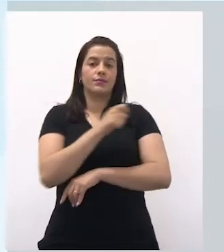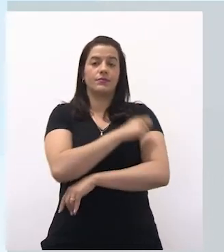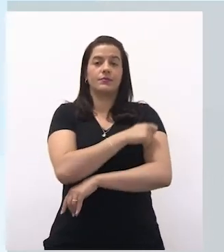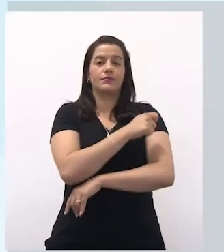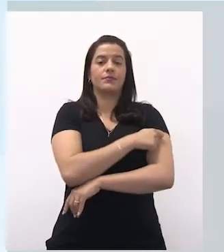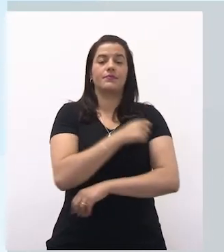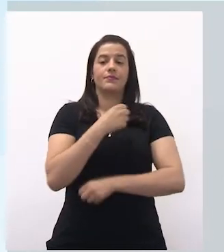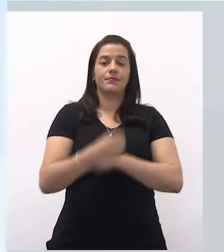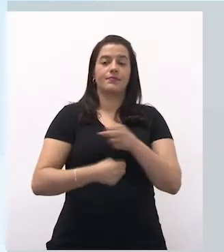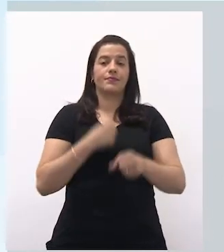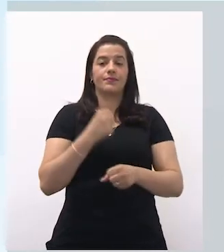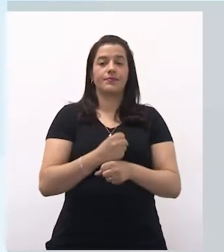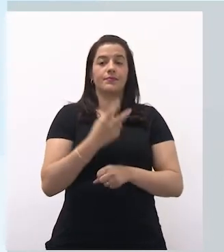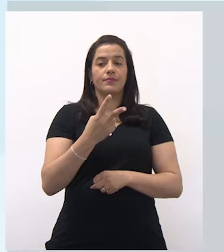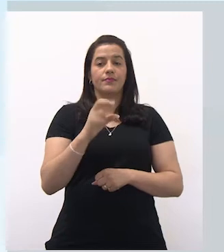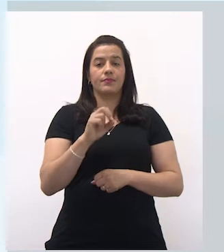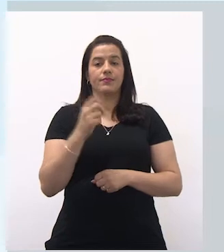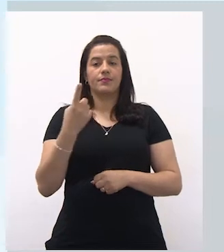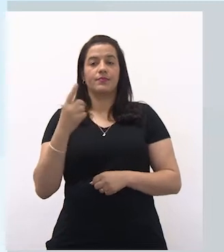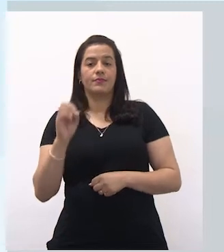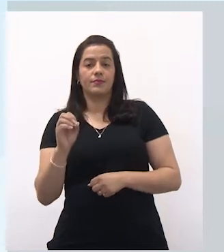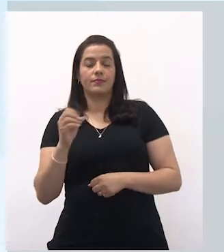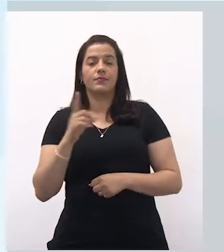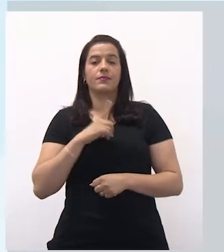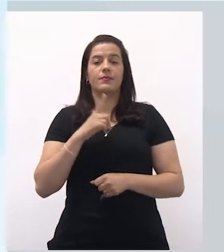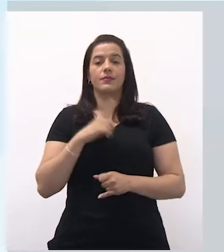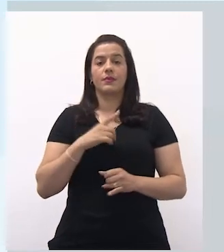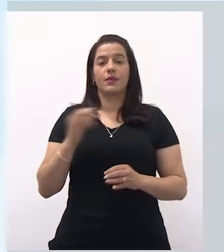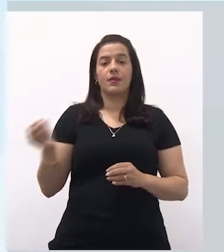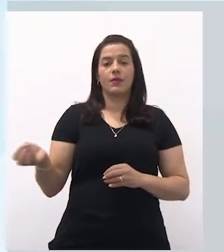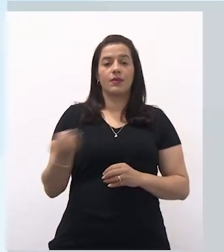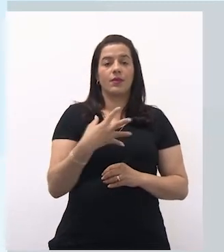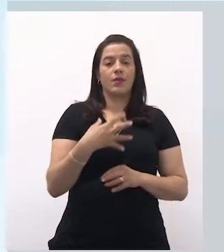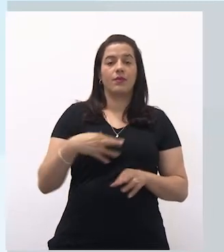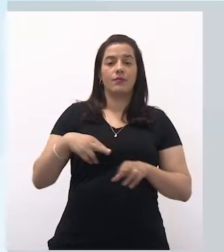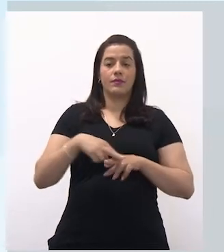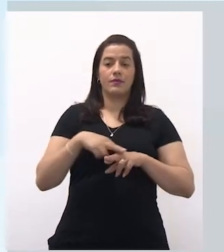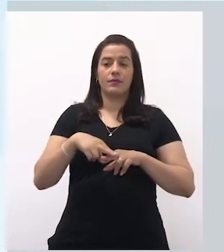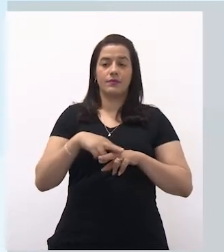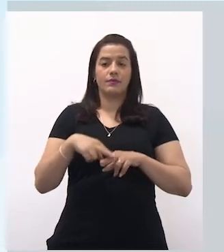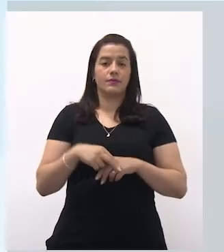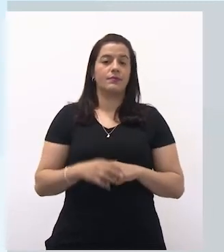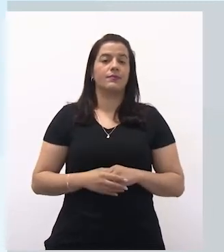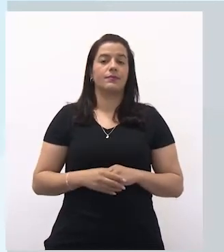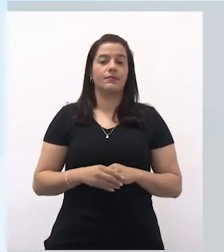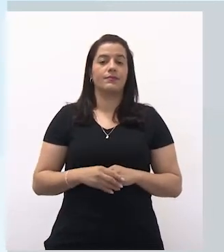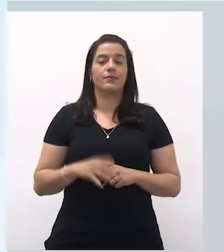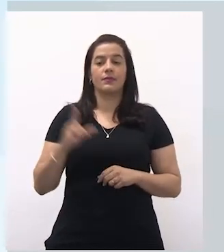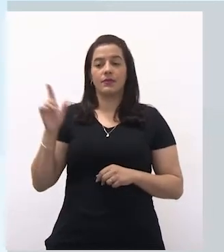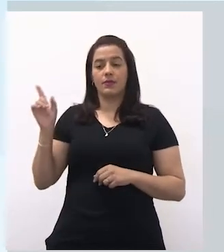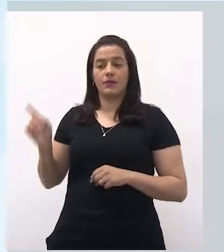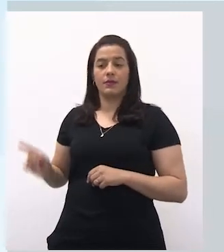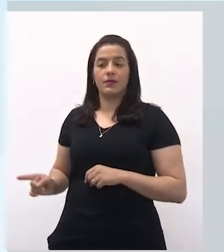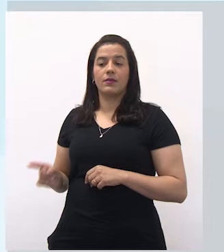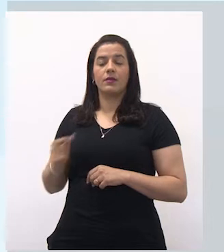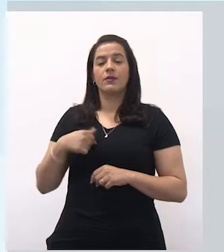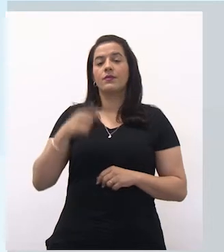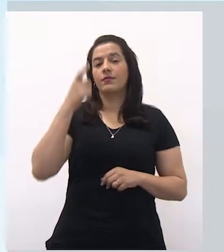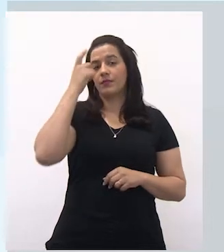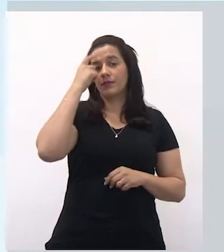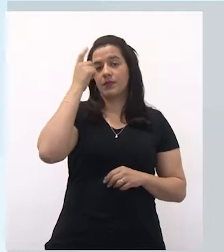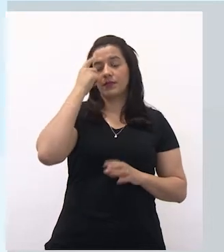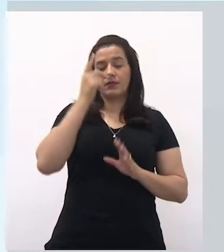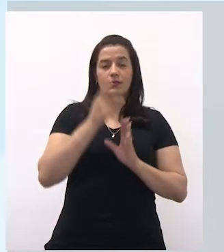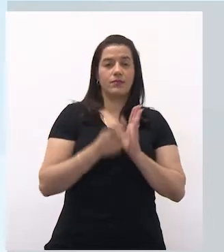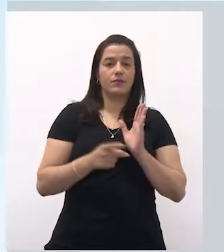em 2010, lançaram a taxonomia de Bloom revisada, que foi pensando no planejamento